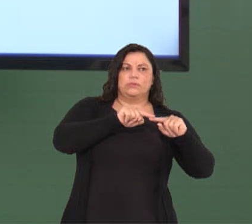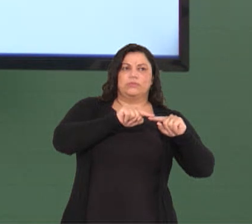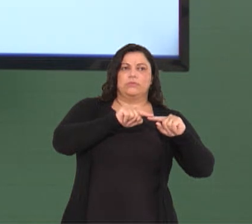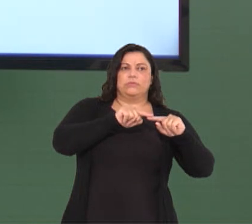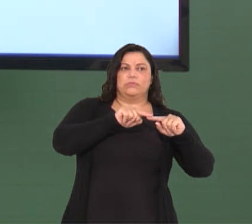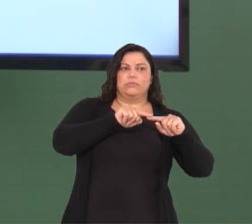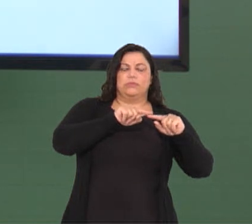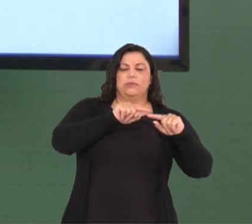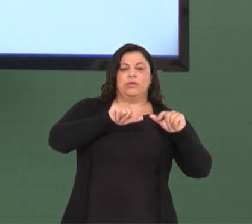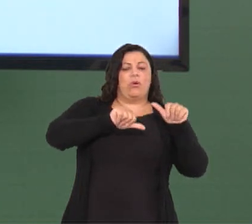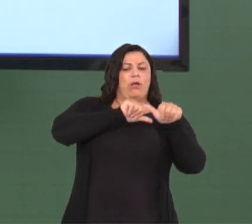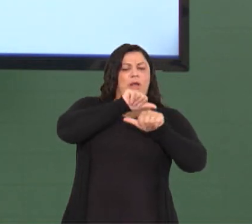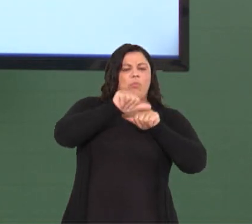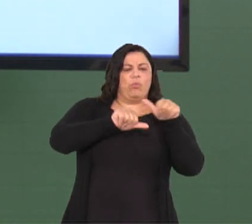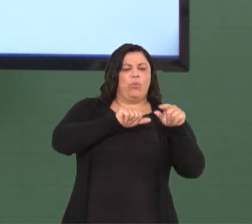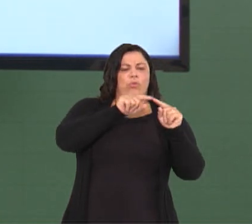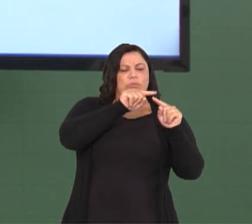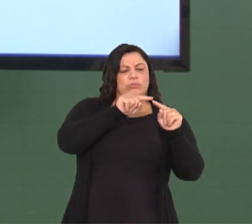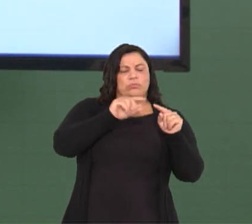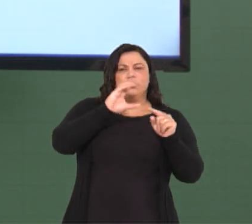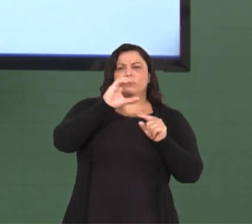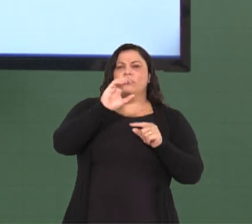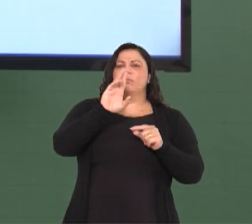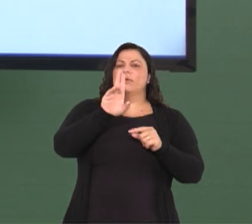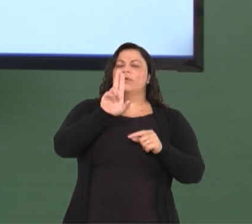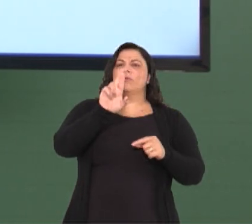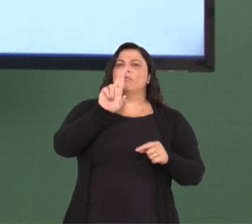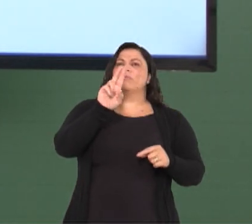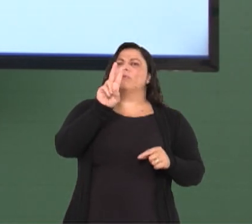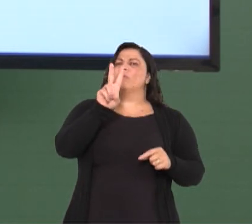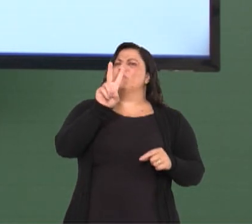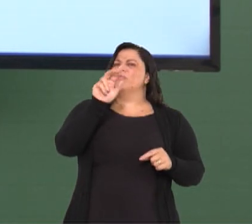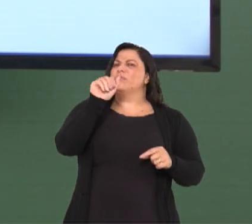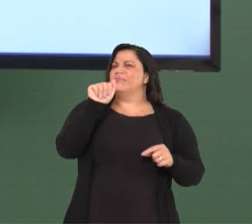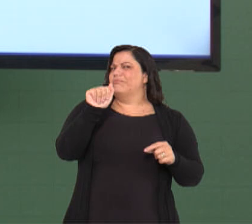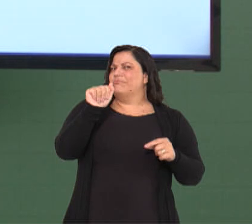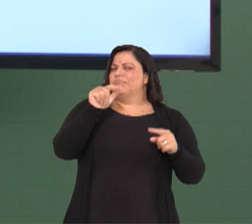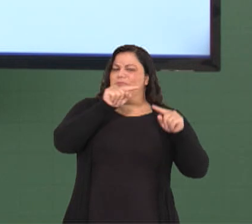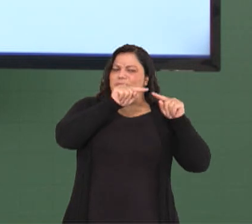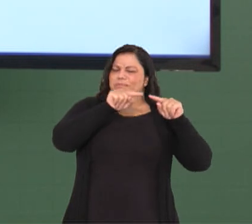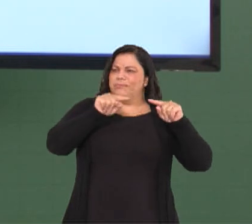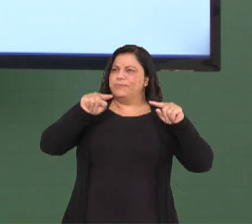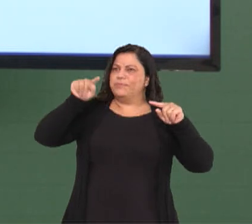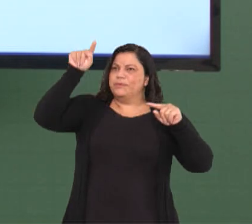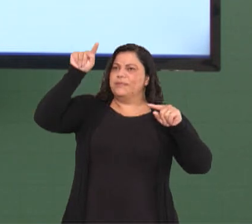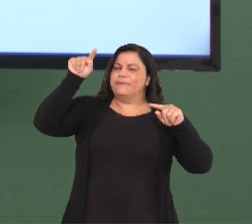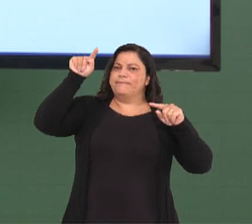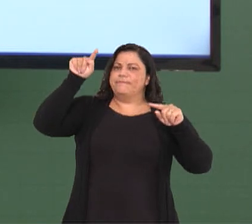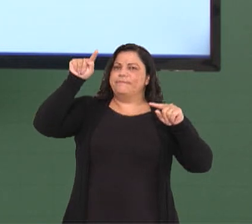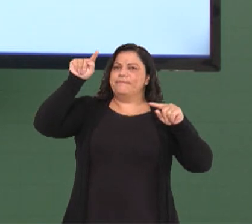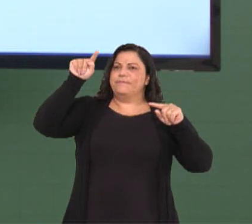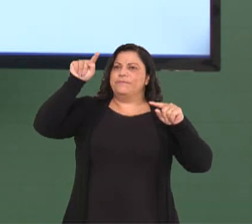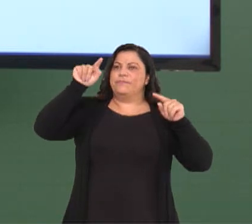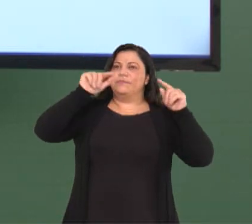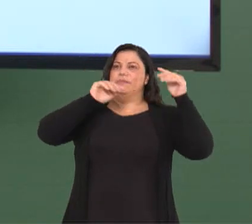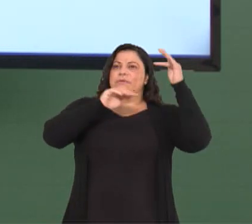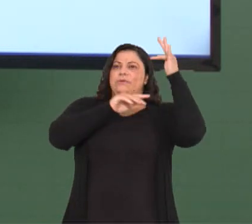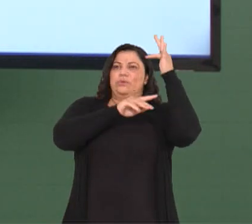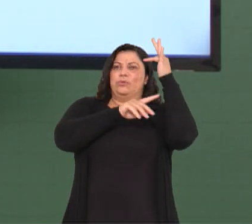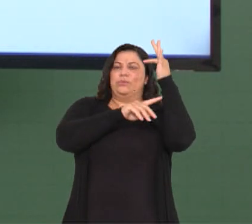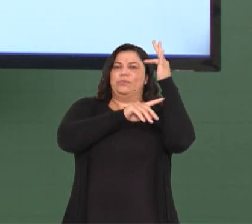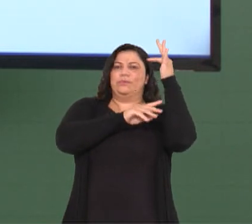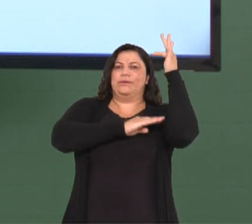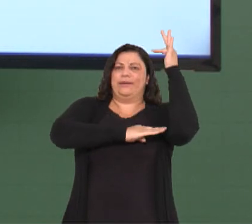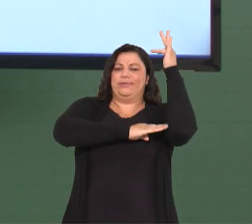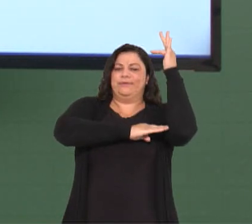essa curvatura, terminando aqui o gráfico. Então não pode ser, porque a força decai com o aumento da distância entre as cargas. E